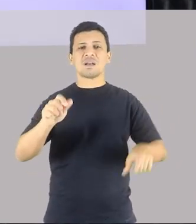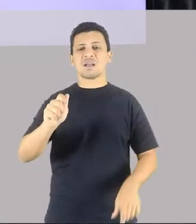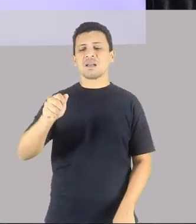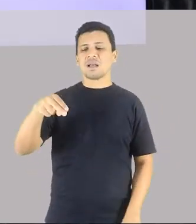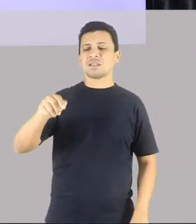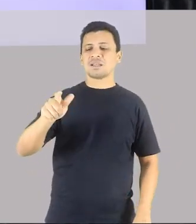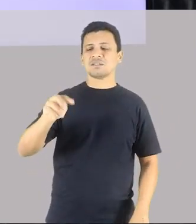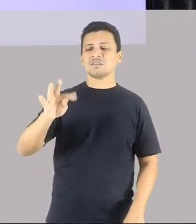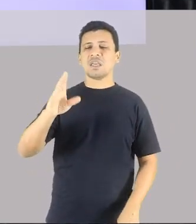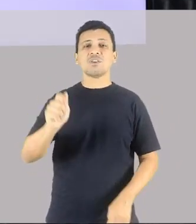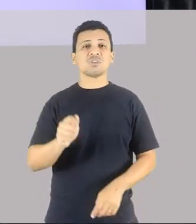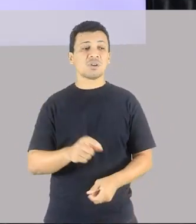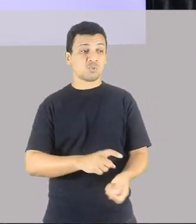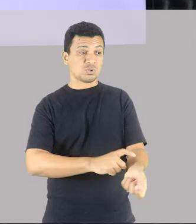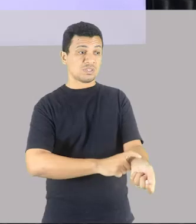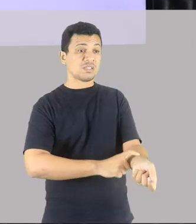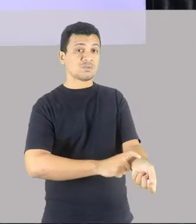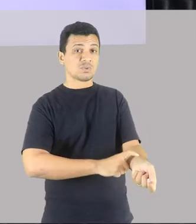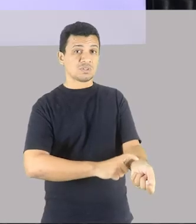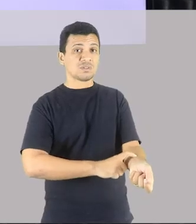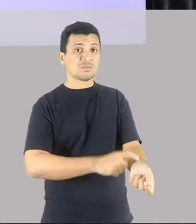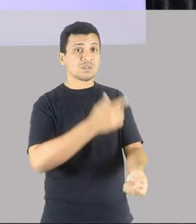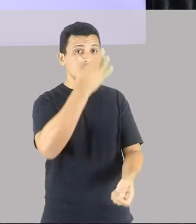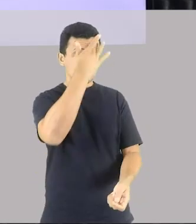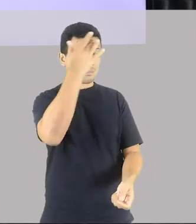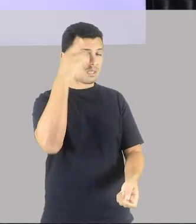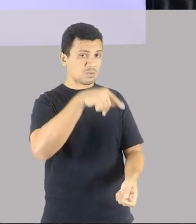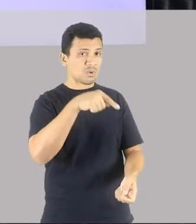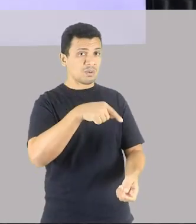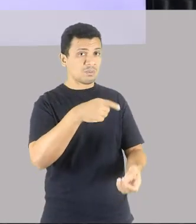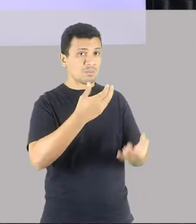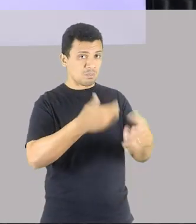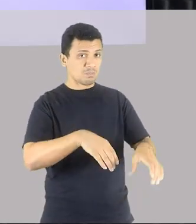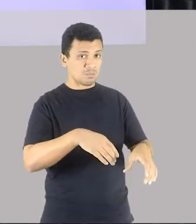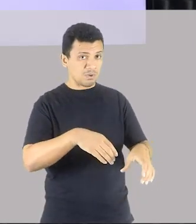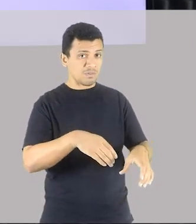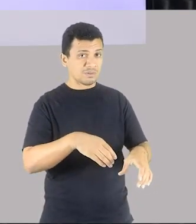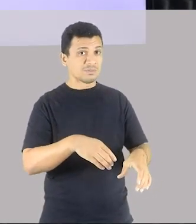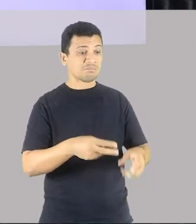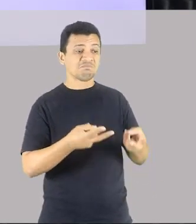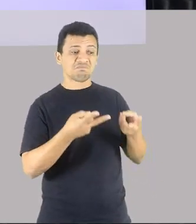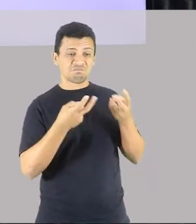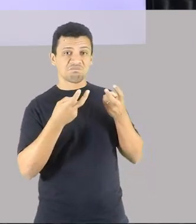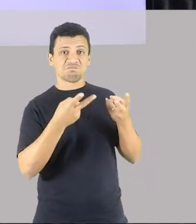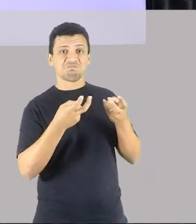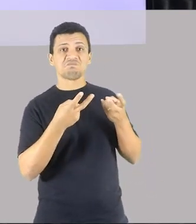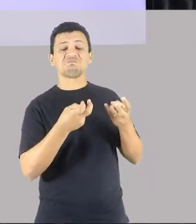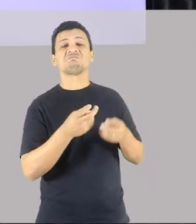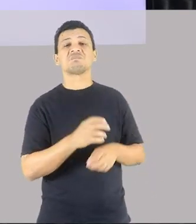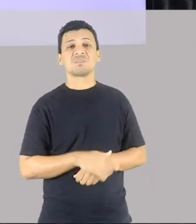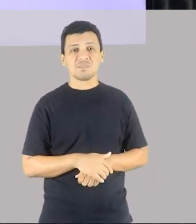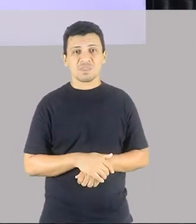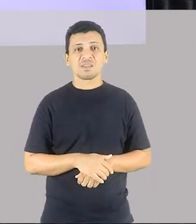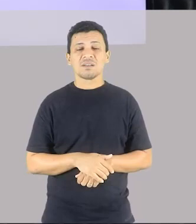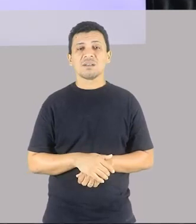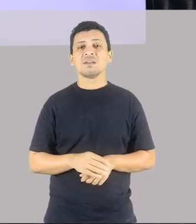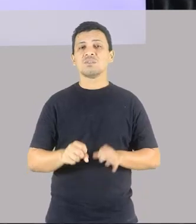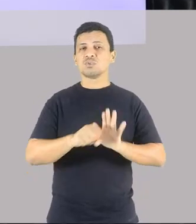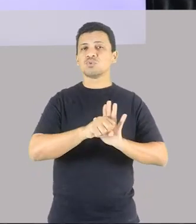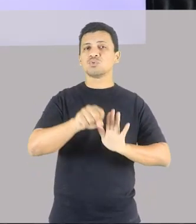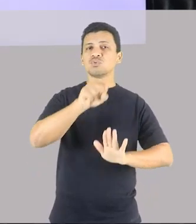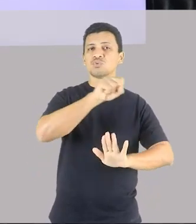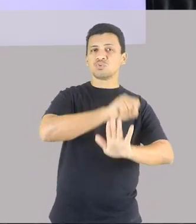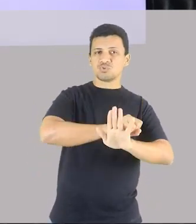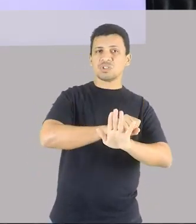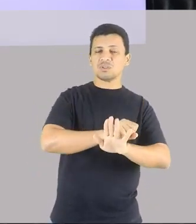O nervosismo dos candidatos foi notado. Né? Ó, aí você percebe a função de